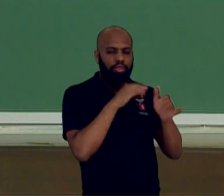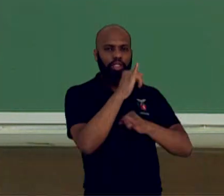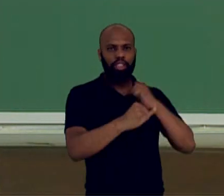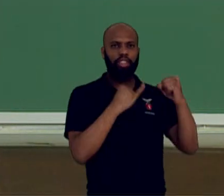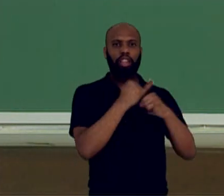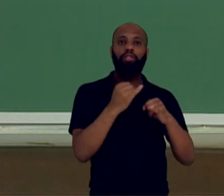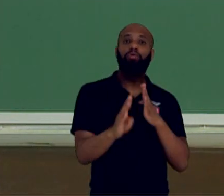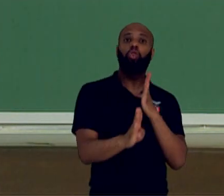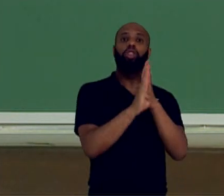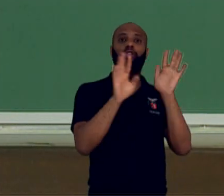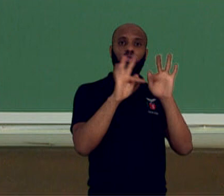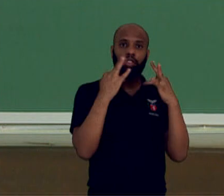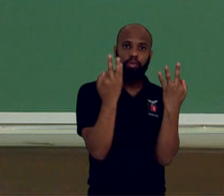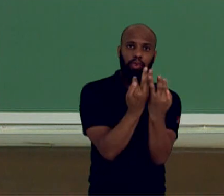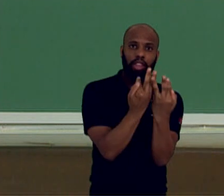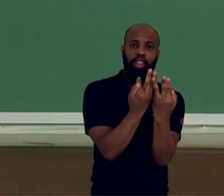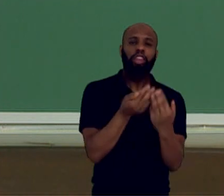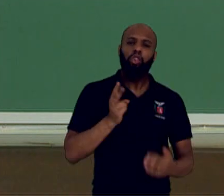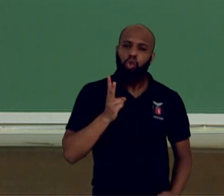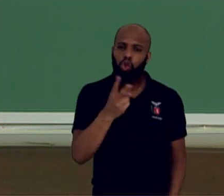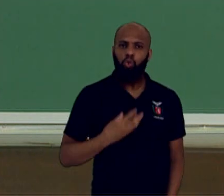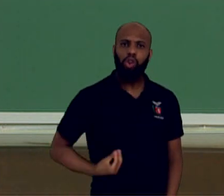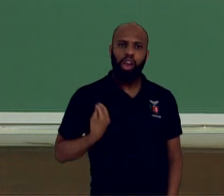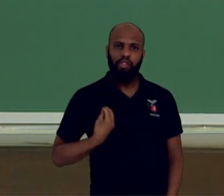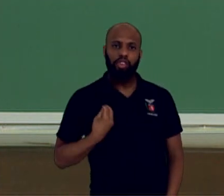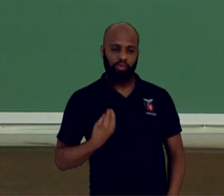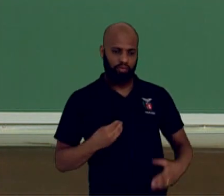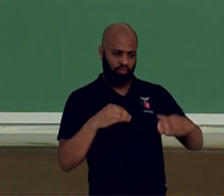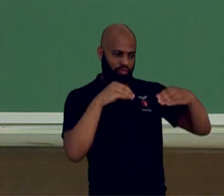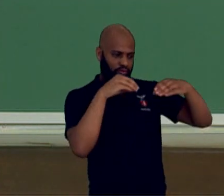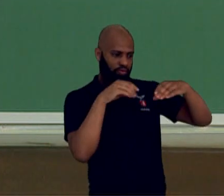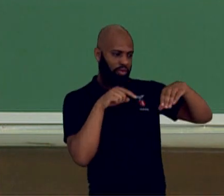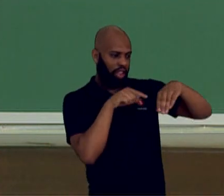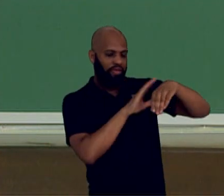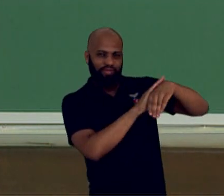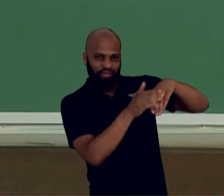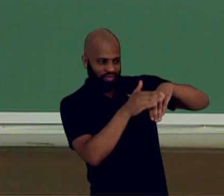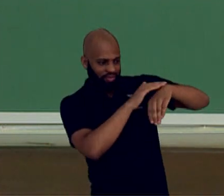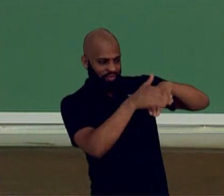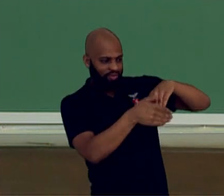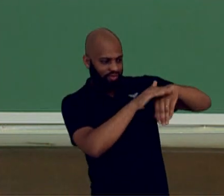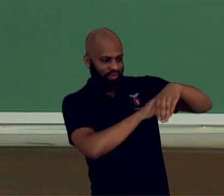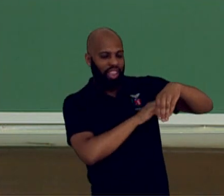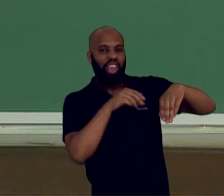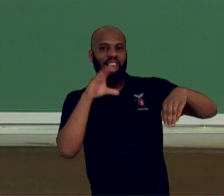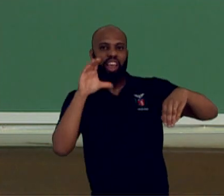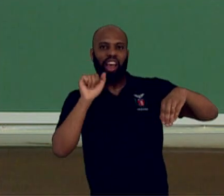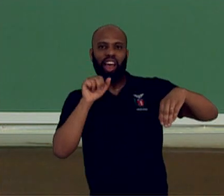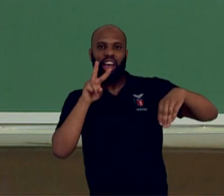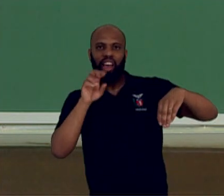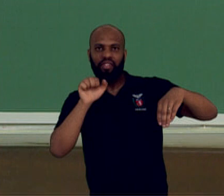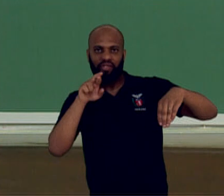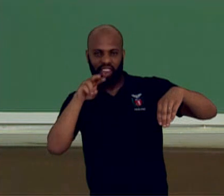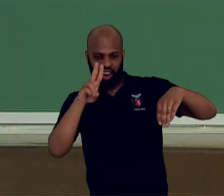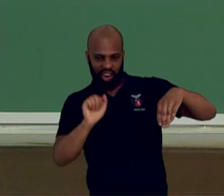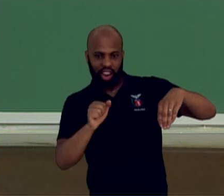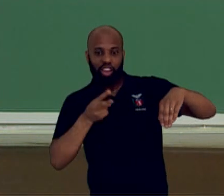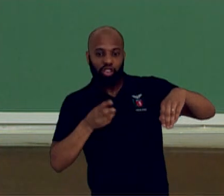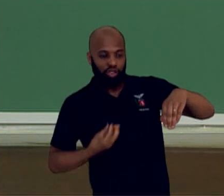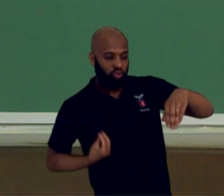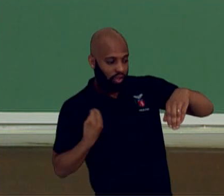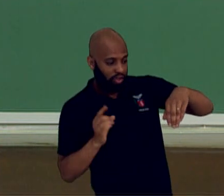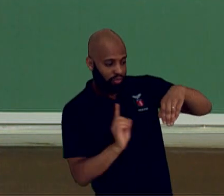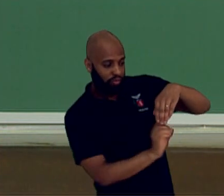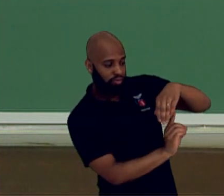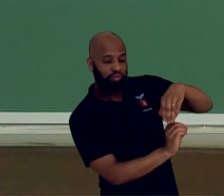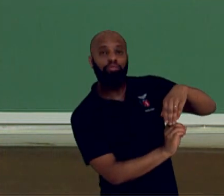encontrei famílias morando em cavernas, fora das cidades na Índia, que eram famílias de Dalits, que eles não podiam nem morar na cidade